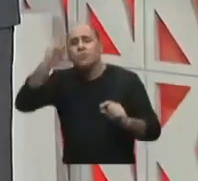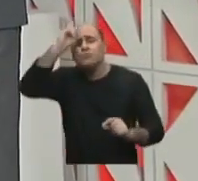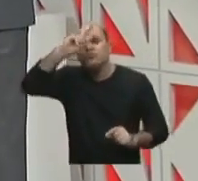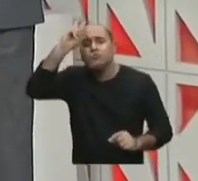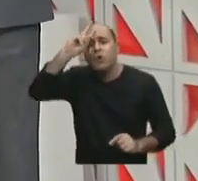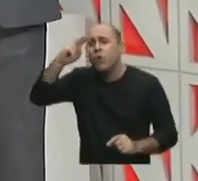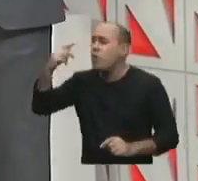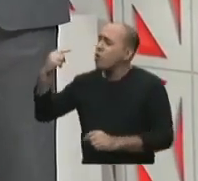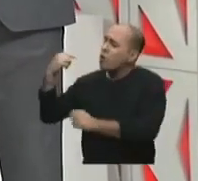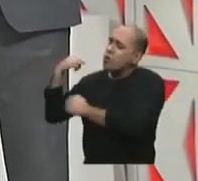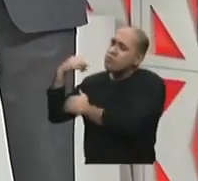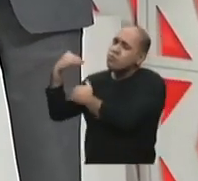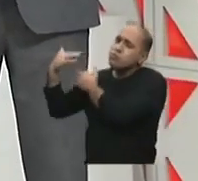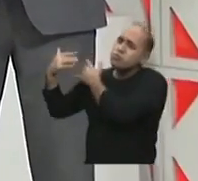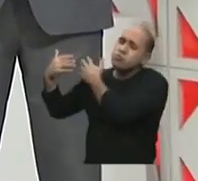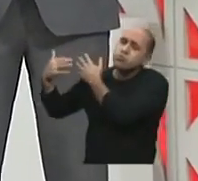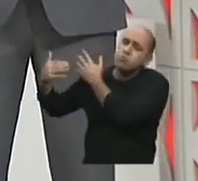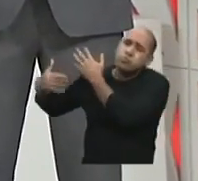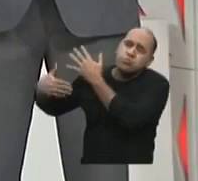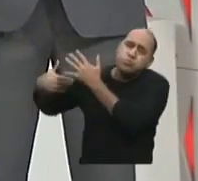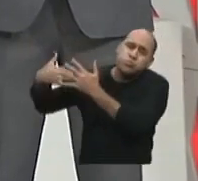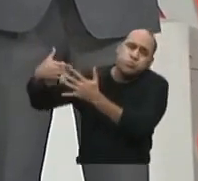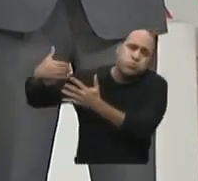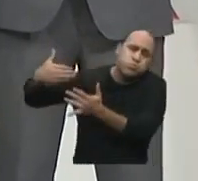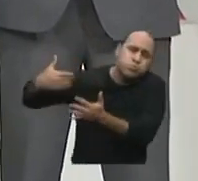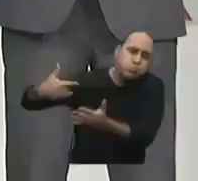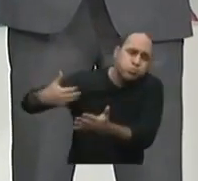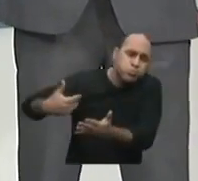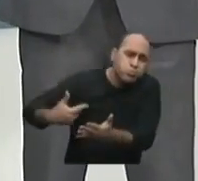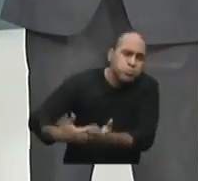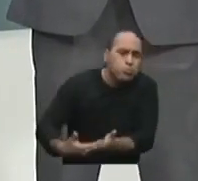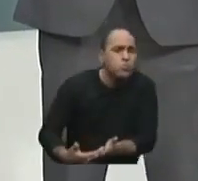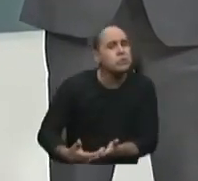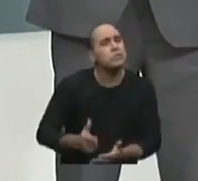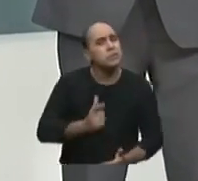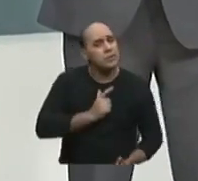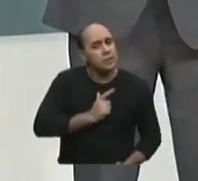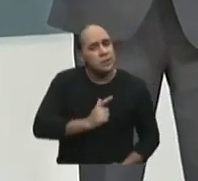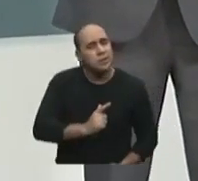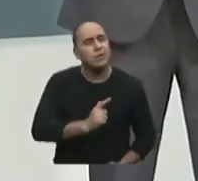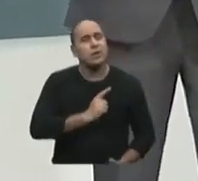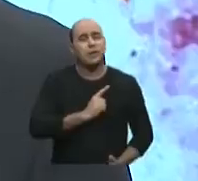atravessam o tempo e a história.